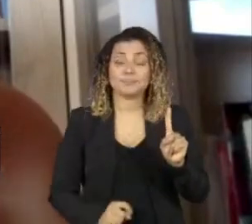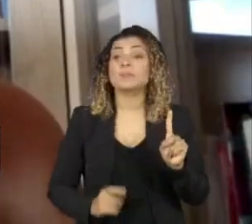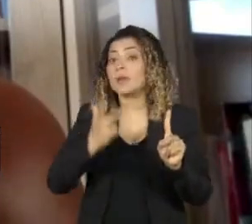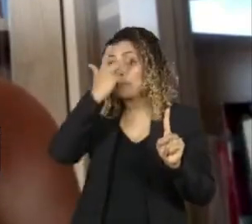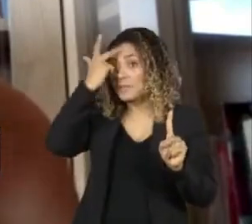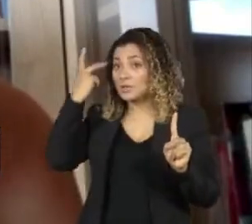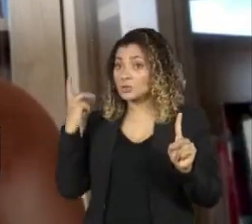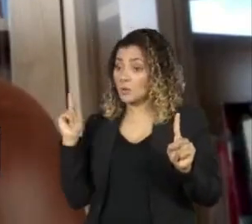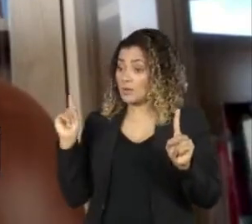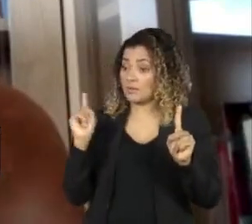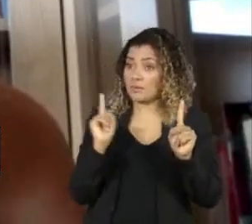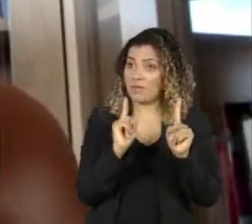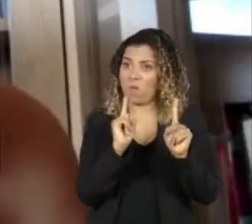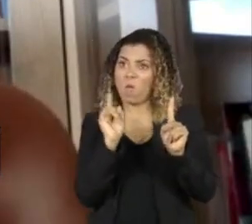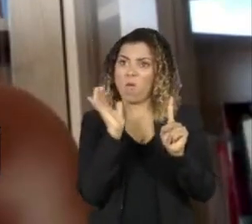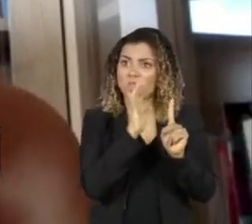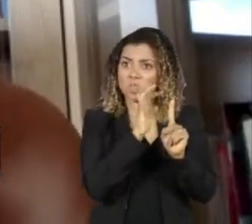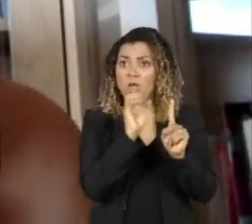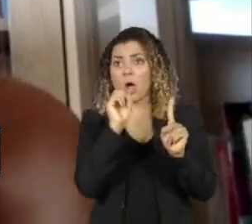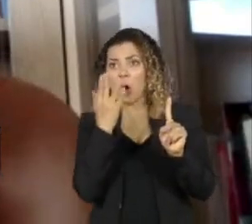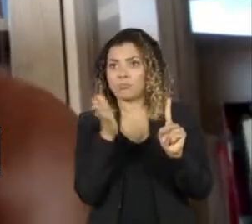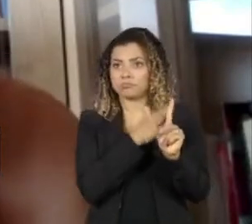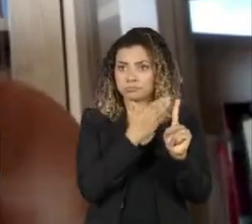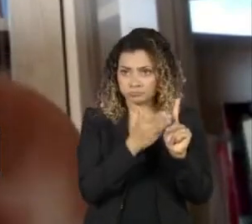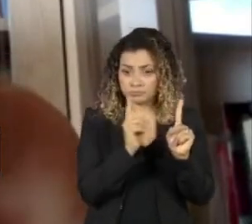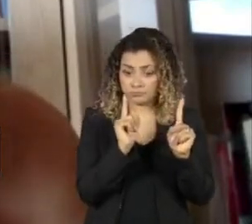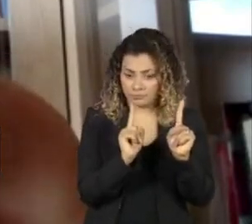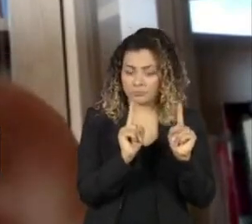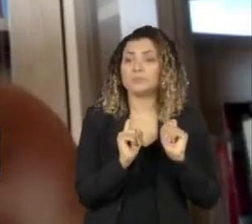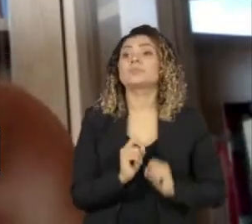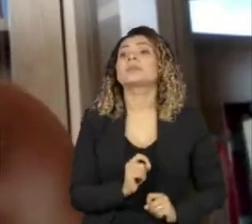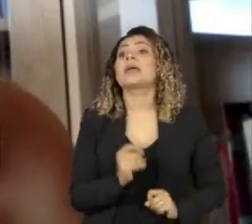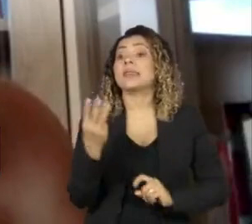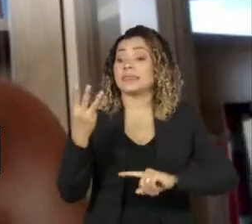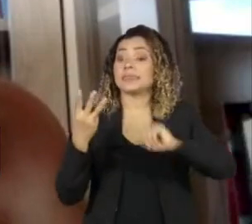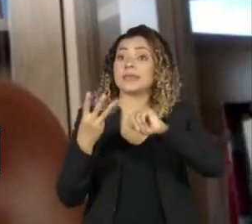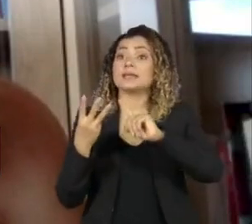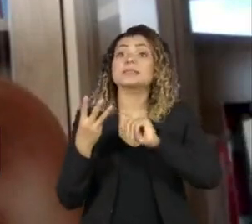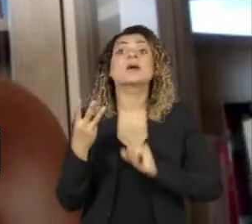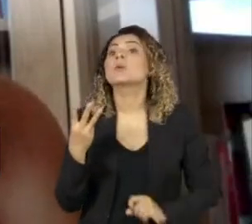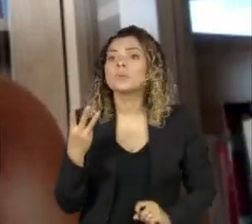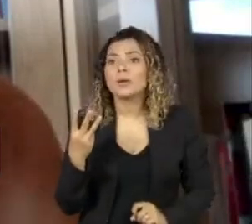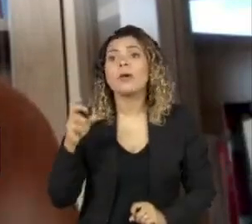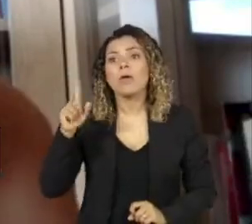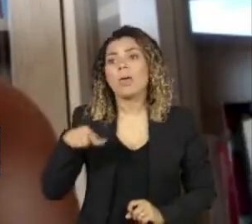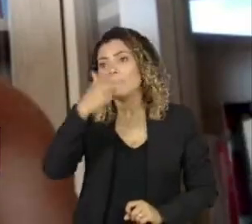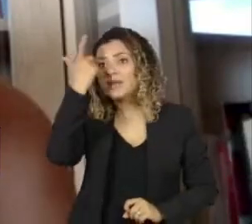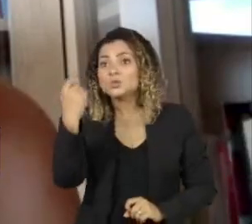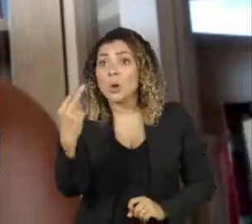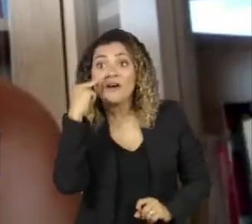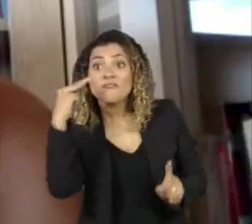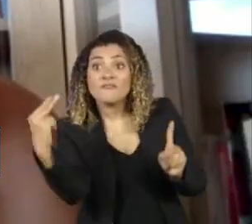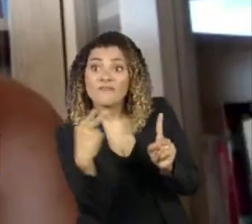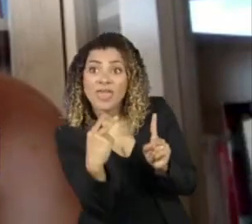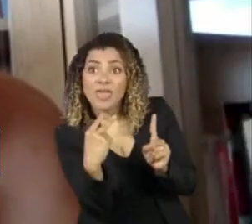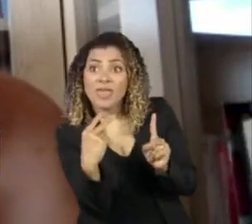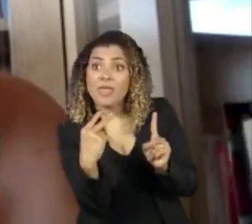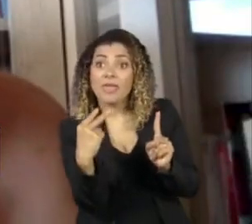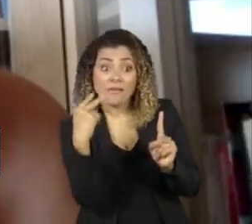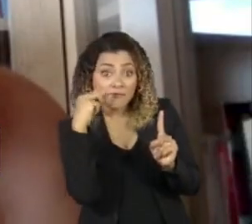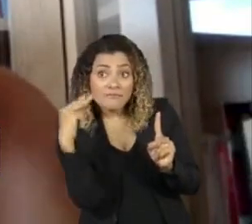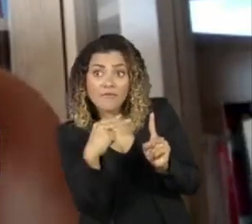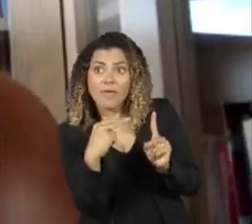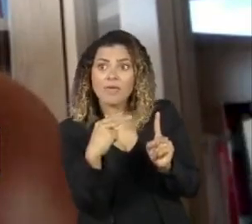espectador. Vítimas de bullying, exatamente pelas suas características, elas são mais tímidas, elas são